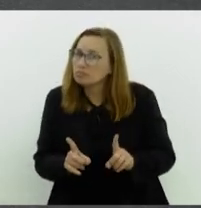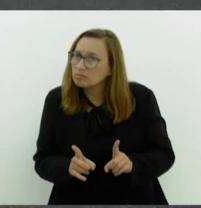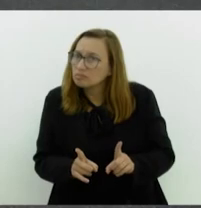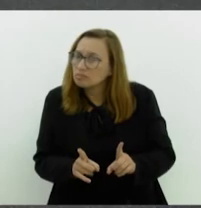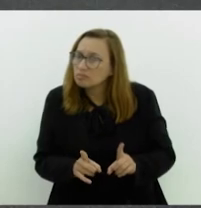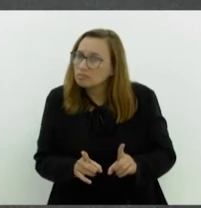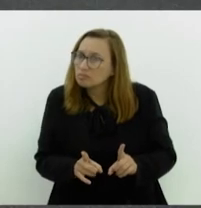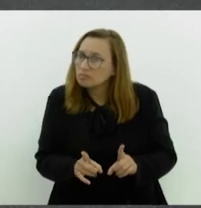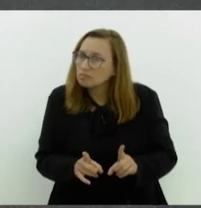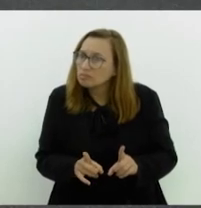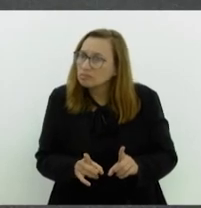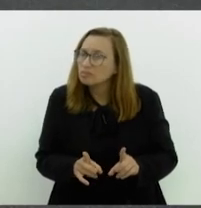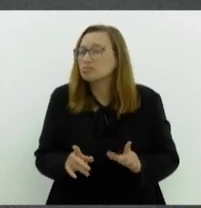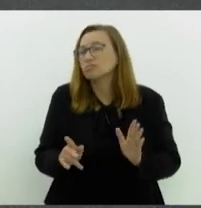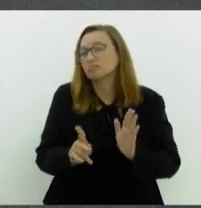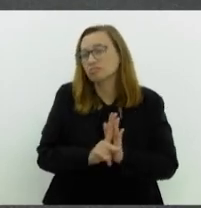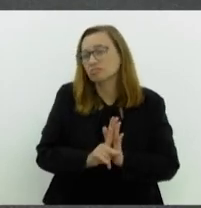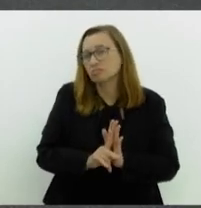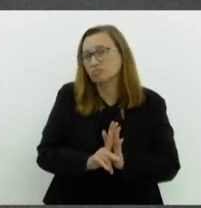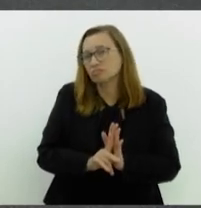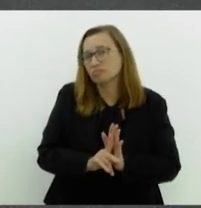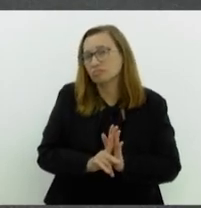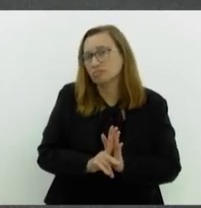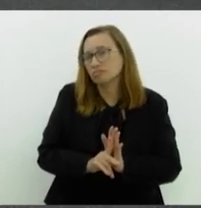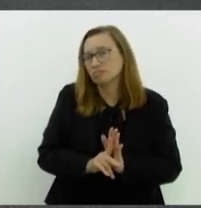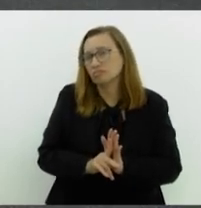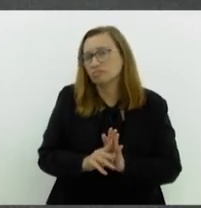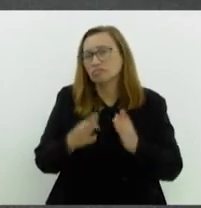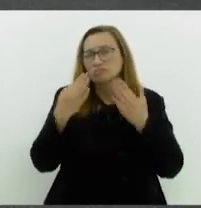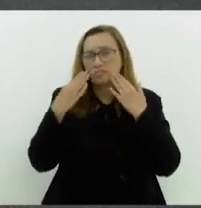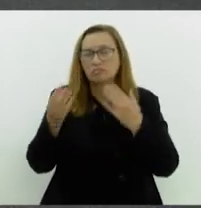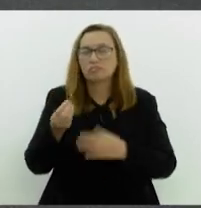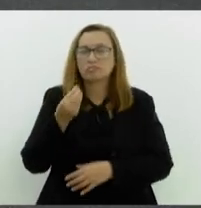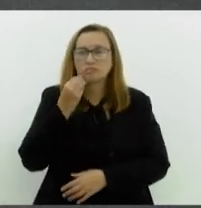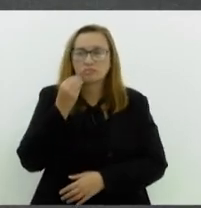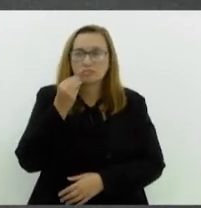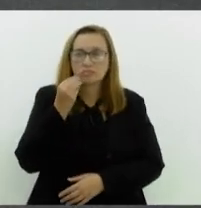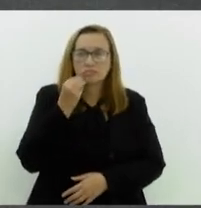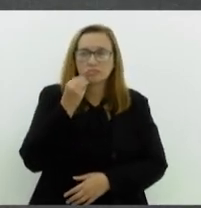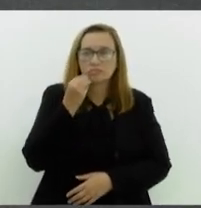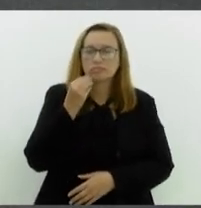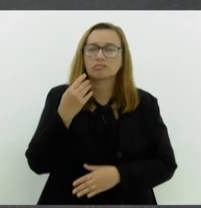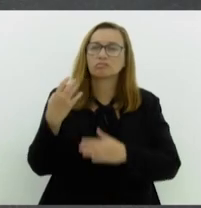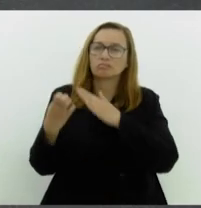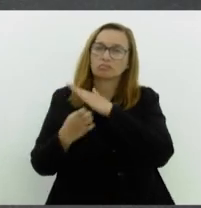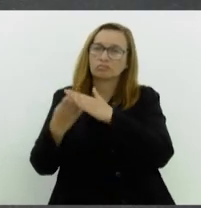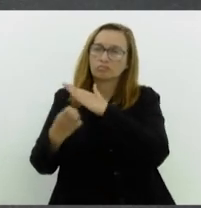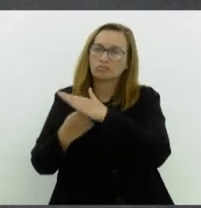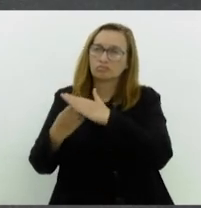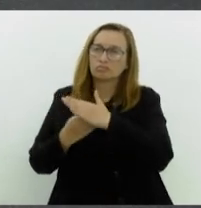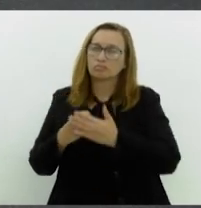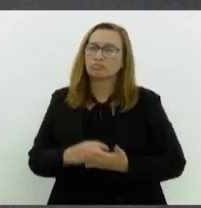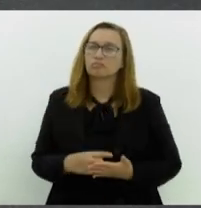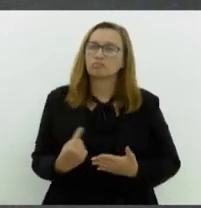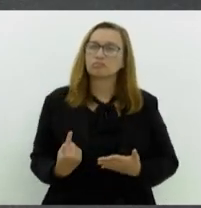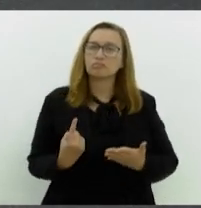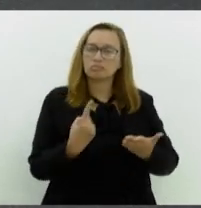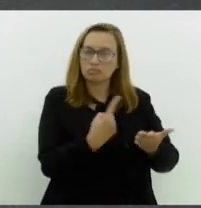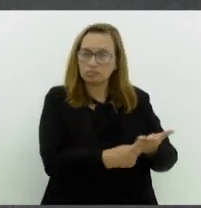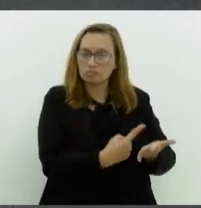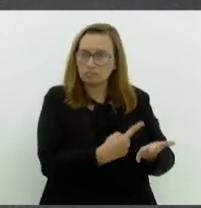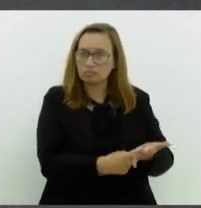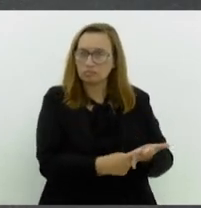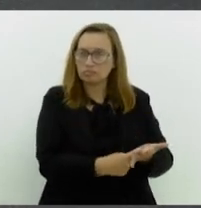menos, esse projeto de lei apresenta a oportunidade dessas empresas se comprometerem